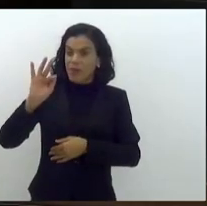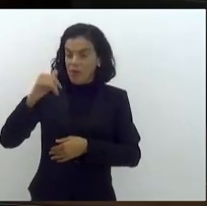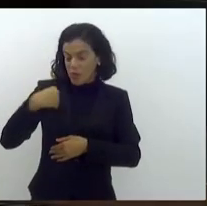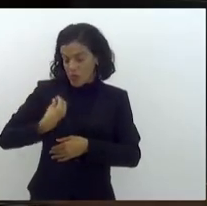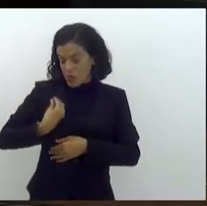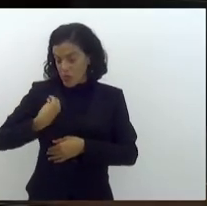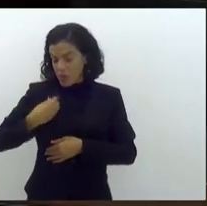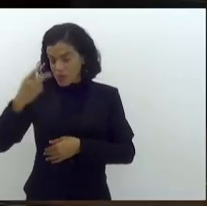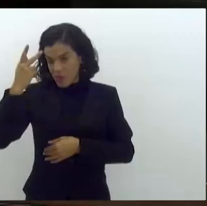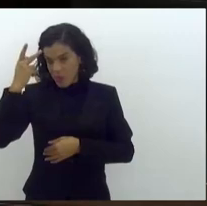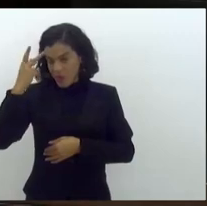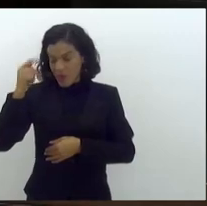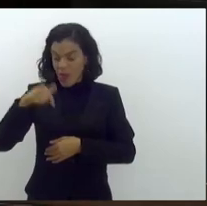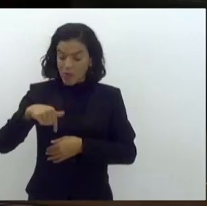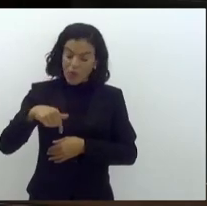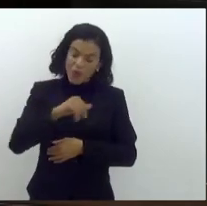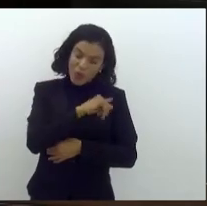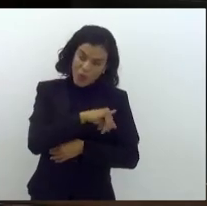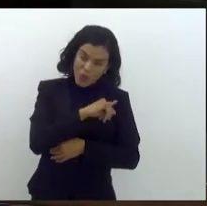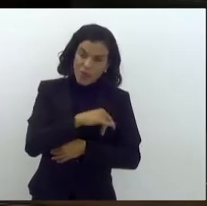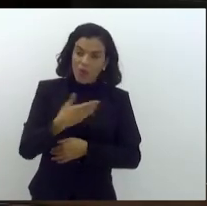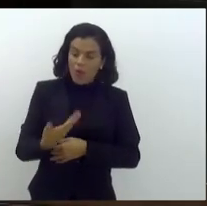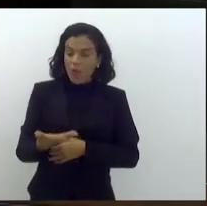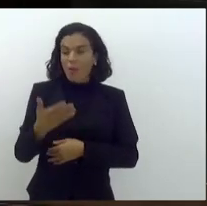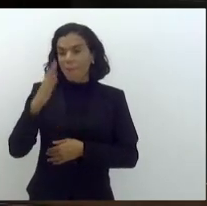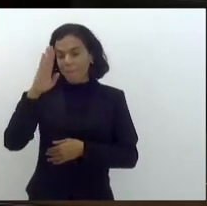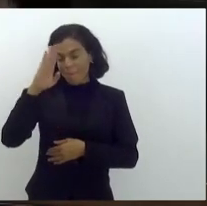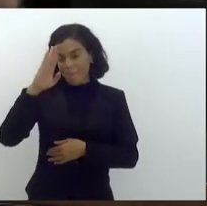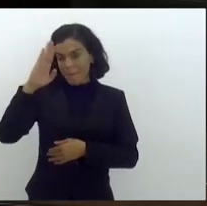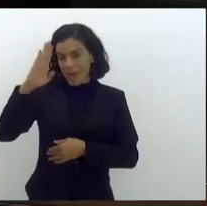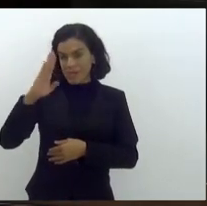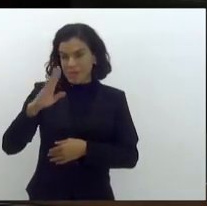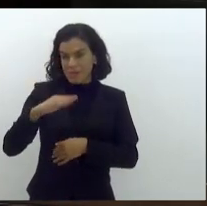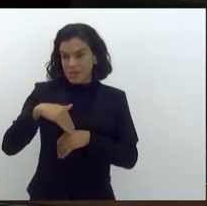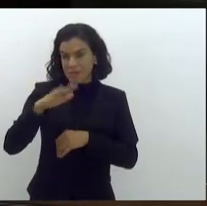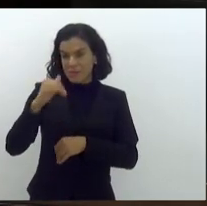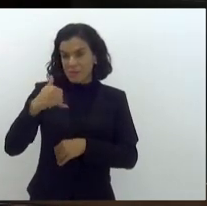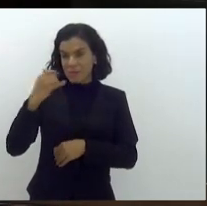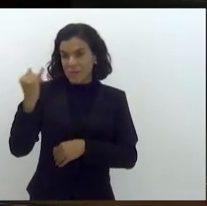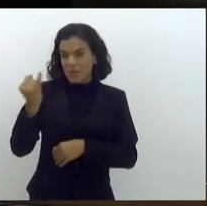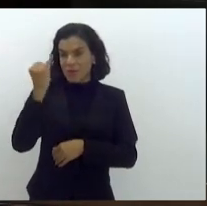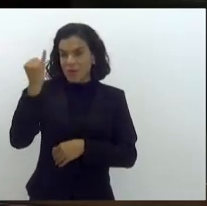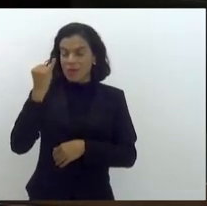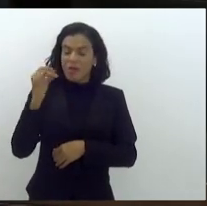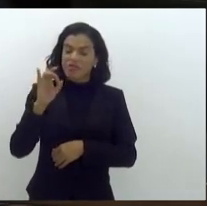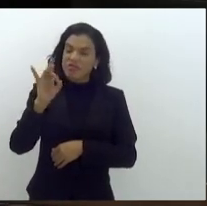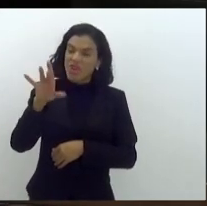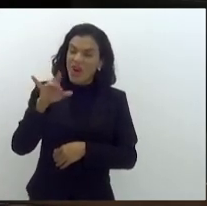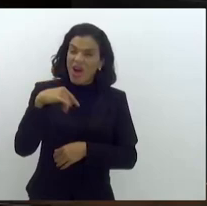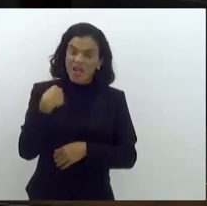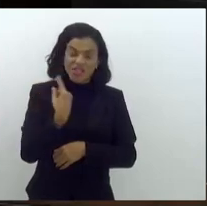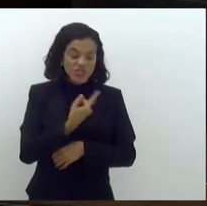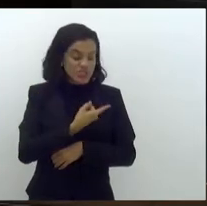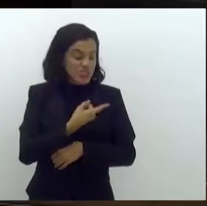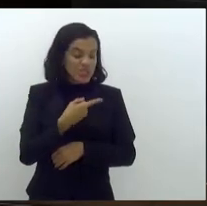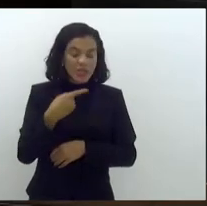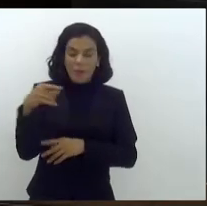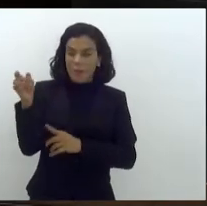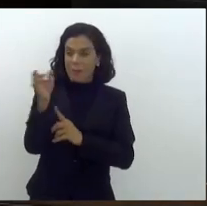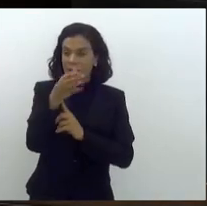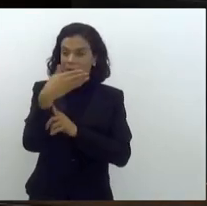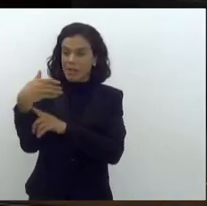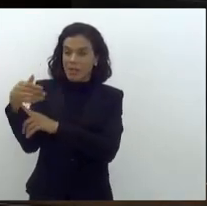eu falo o governador do Estado de São Paulo mas agora eu tô no rio mais importante que o governador do estado do Rio basta a gente confeccionar